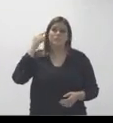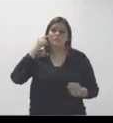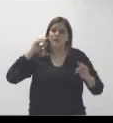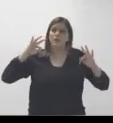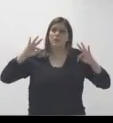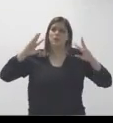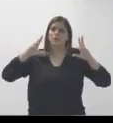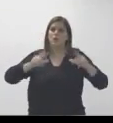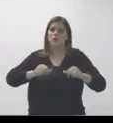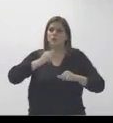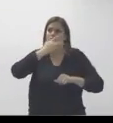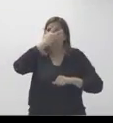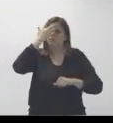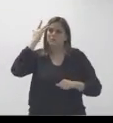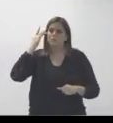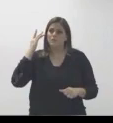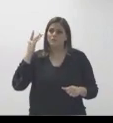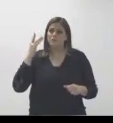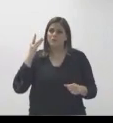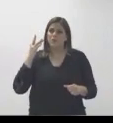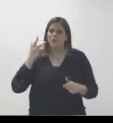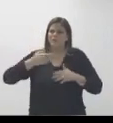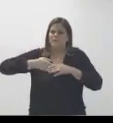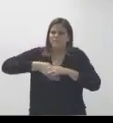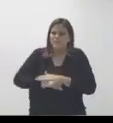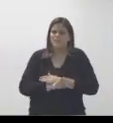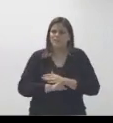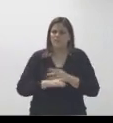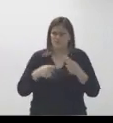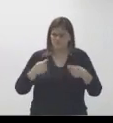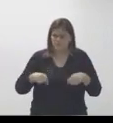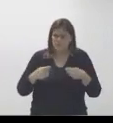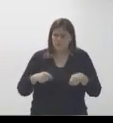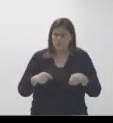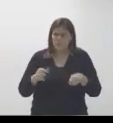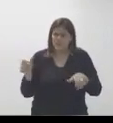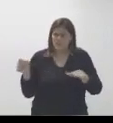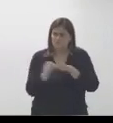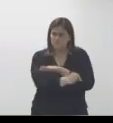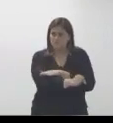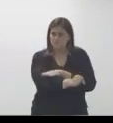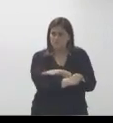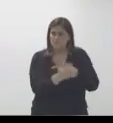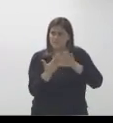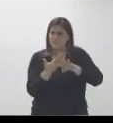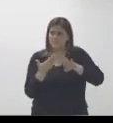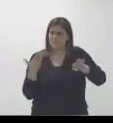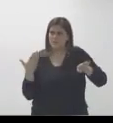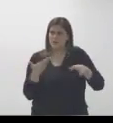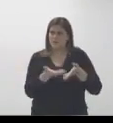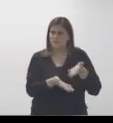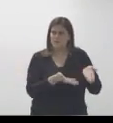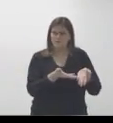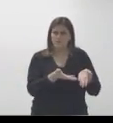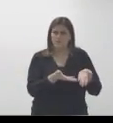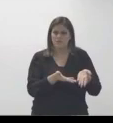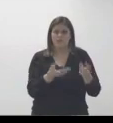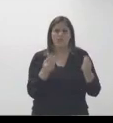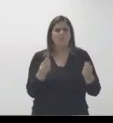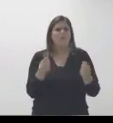devem ser internados eu não sei o que é